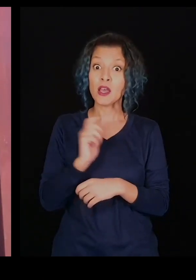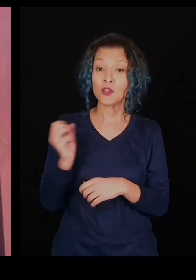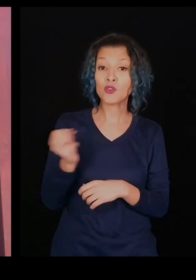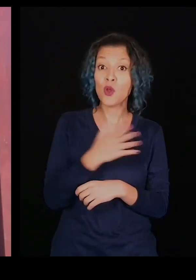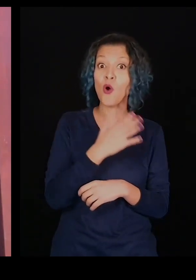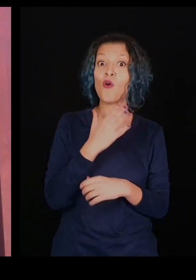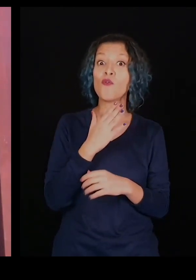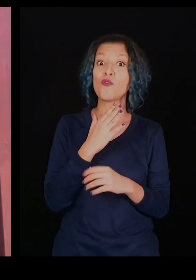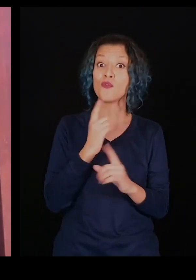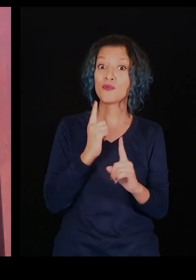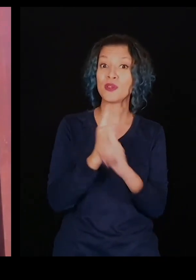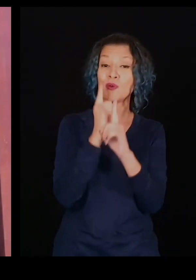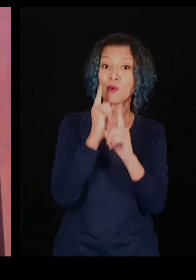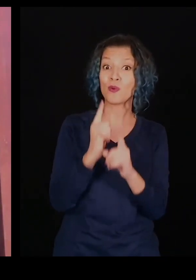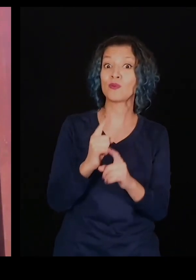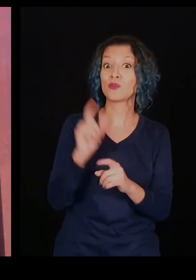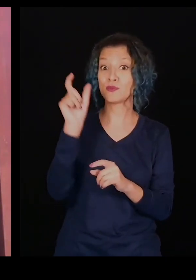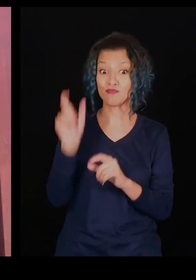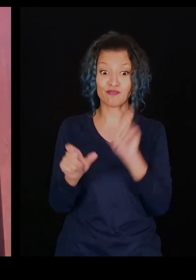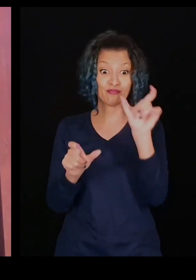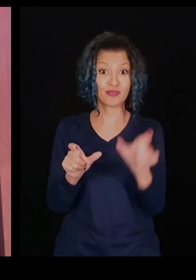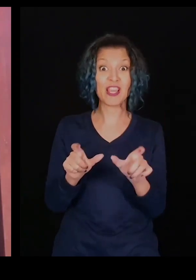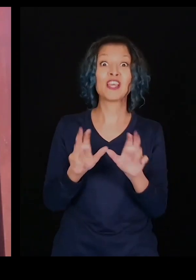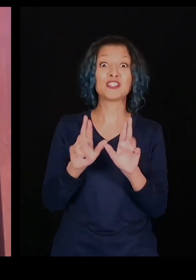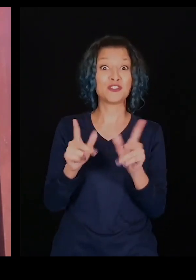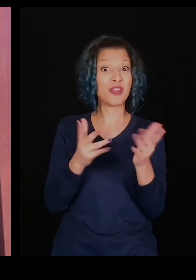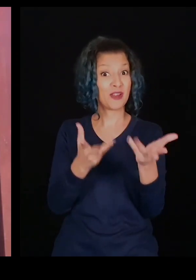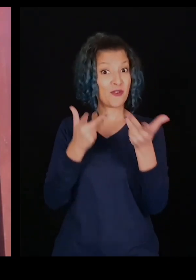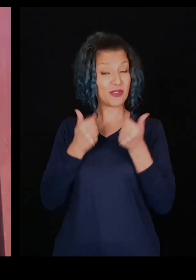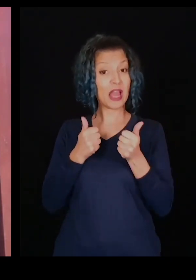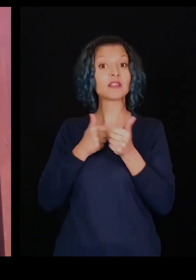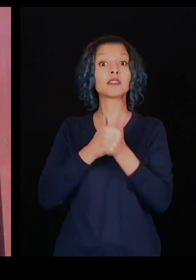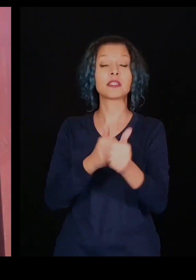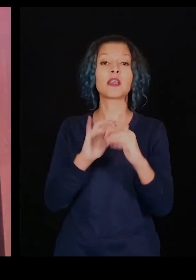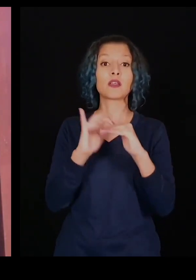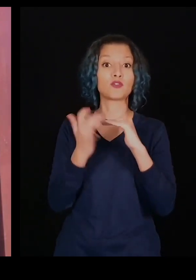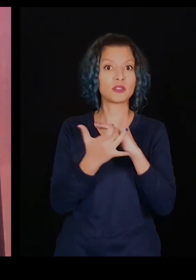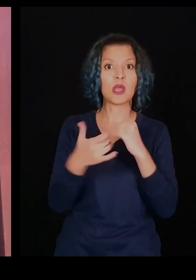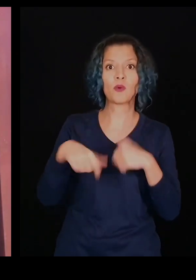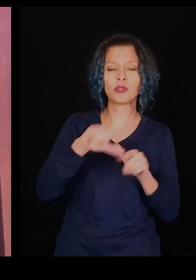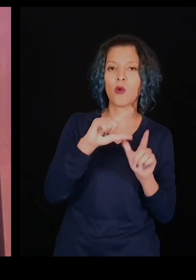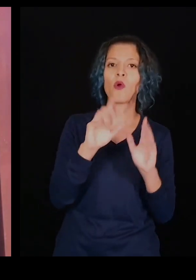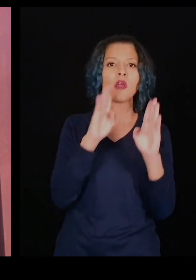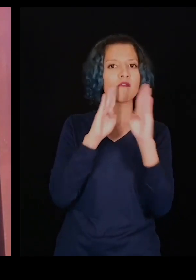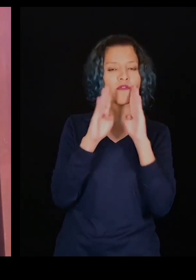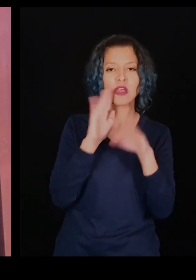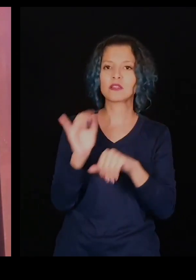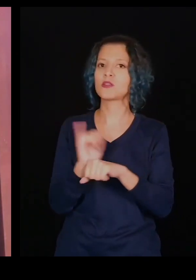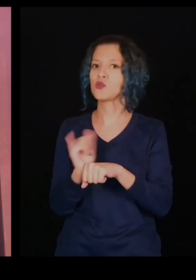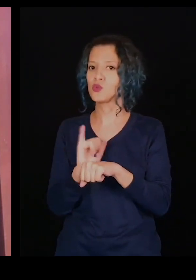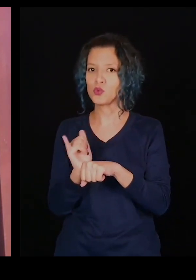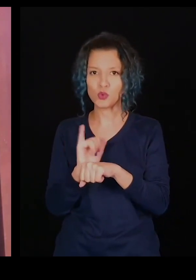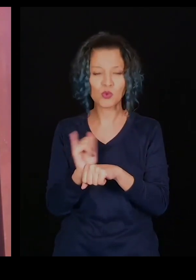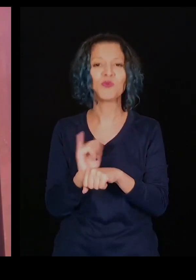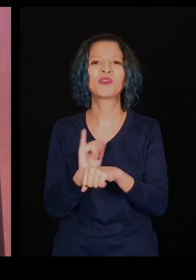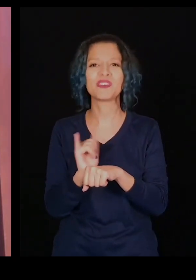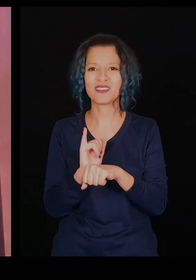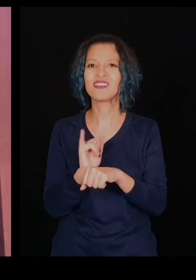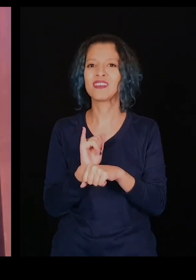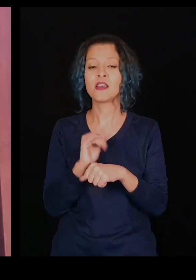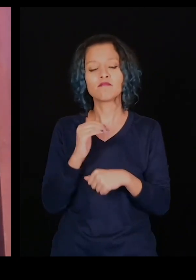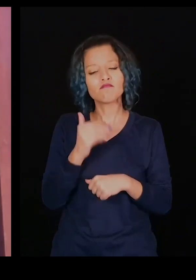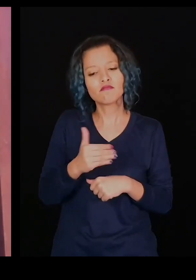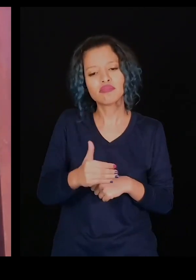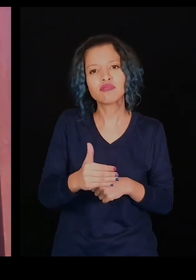Nos sigam nas redes sociais do Itaú Cultural, no Facebook, no YouTube, e certamente, ao longo desses vários encontros, a gente vai